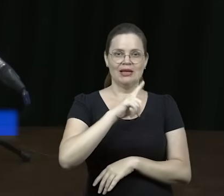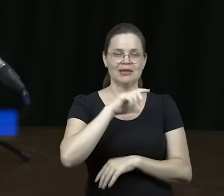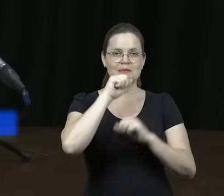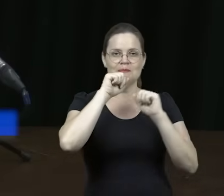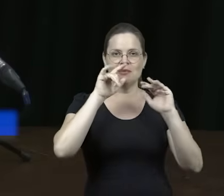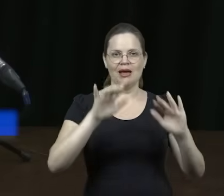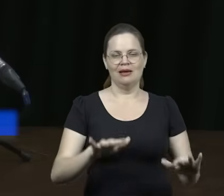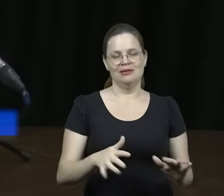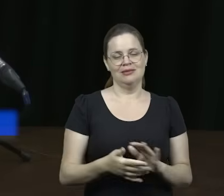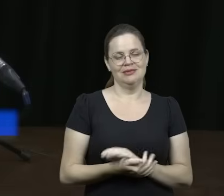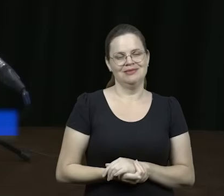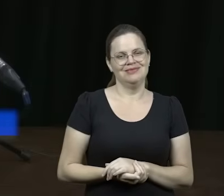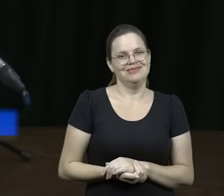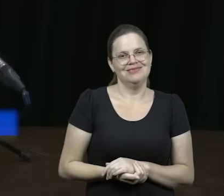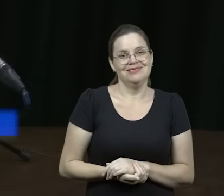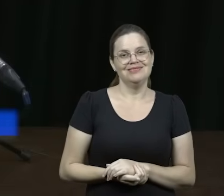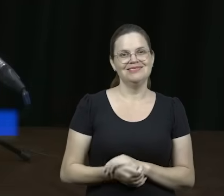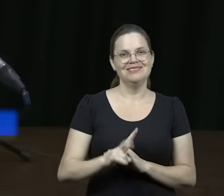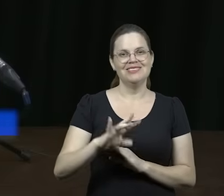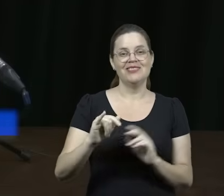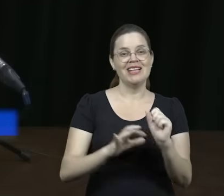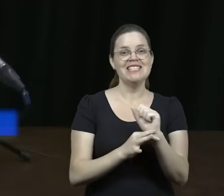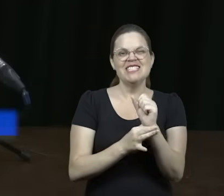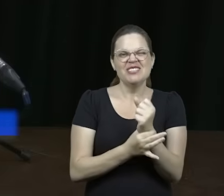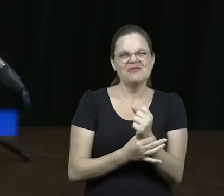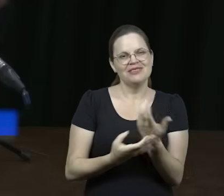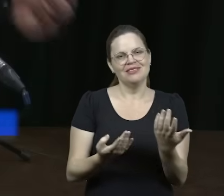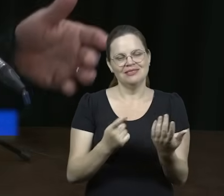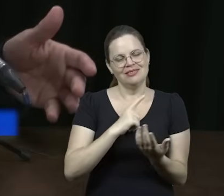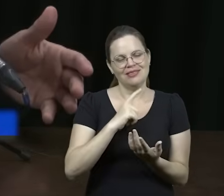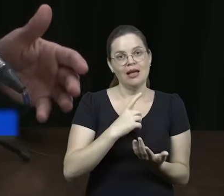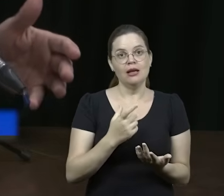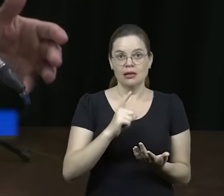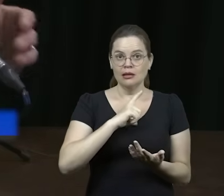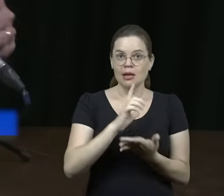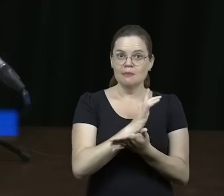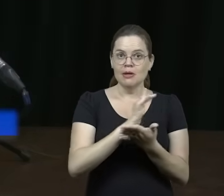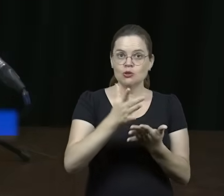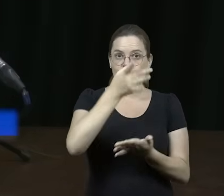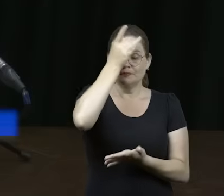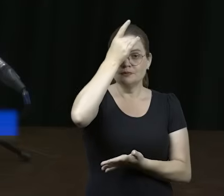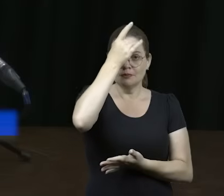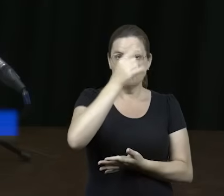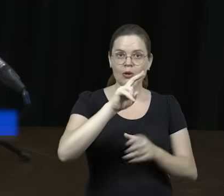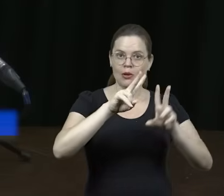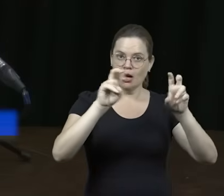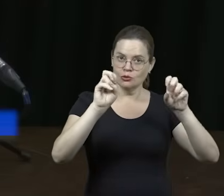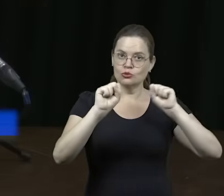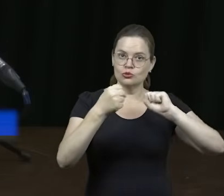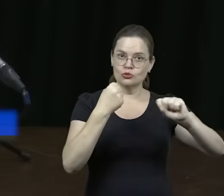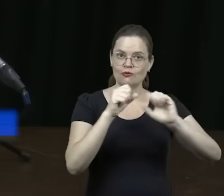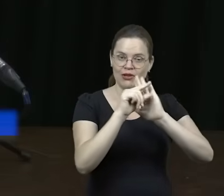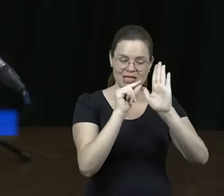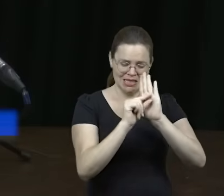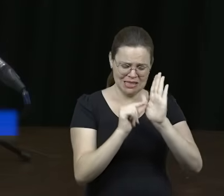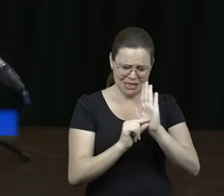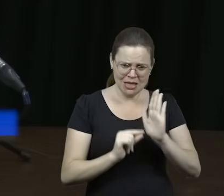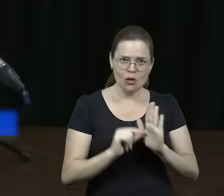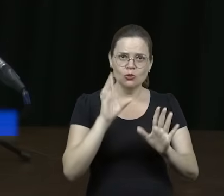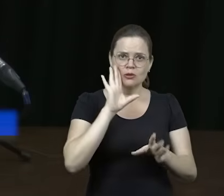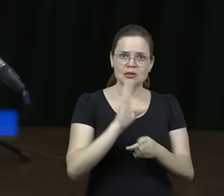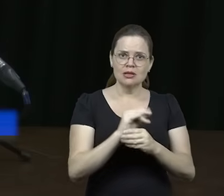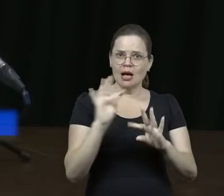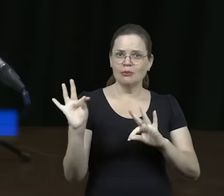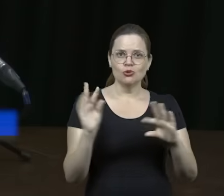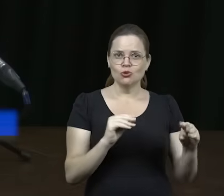alguma segurança. E há pessoas que até decoram, que repetem, recitam